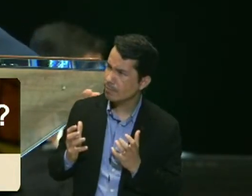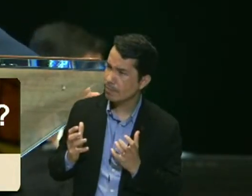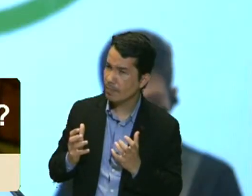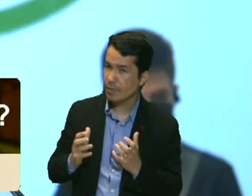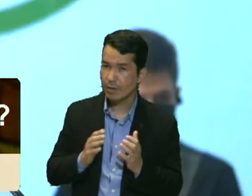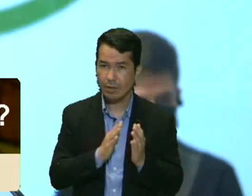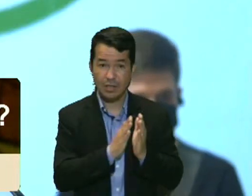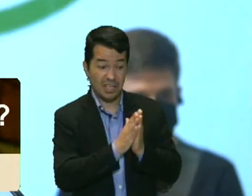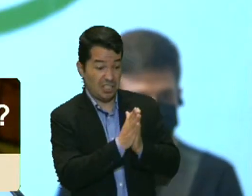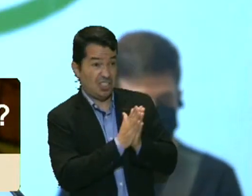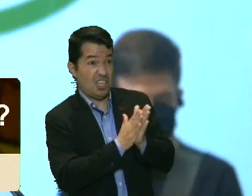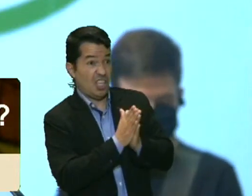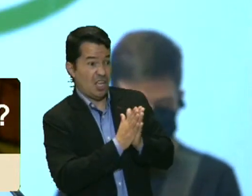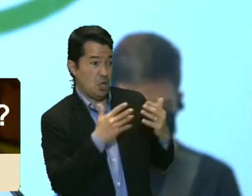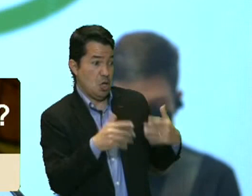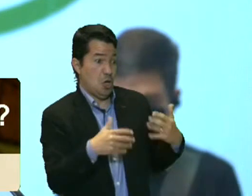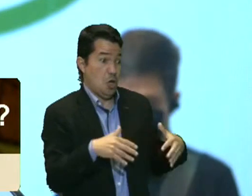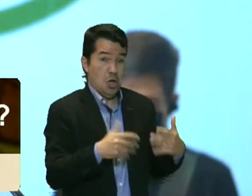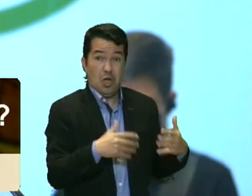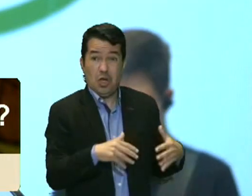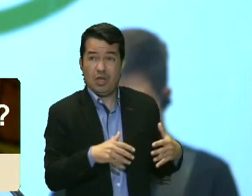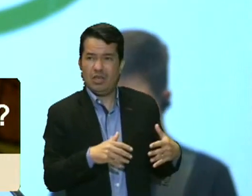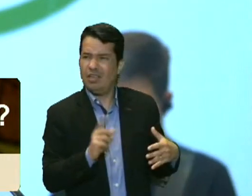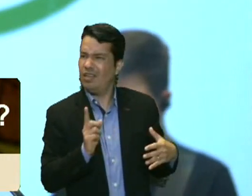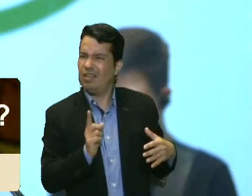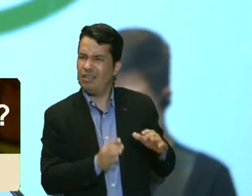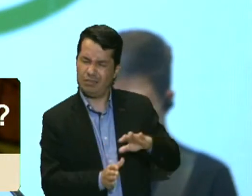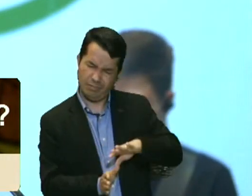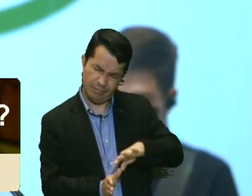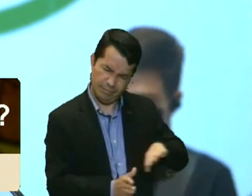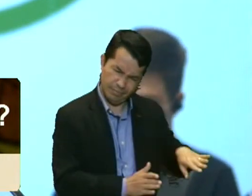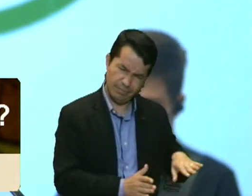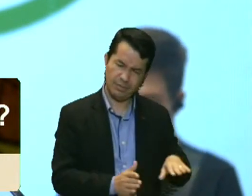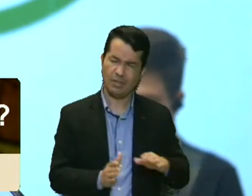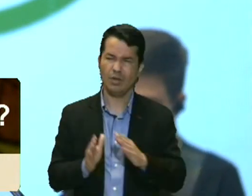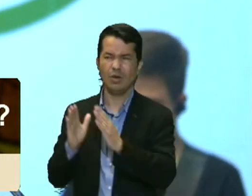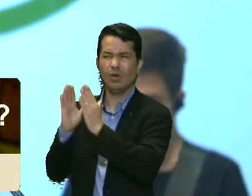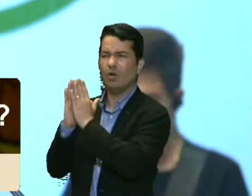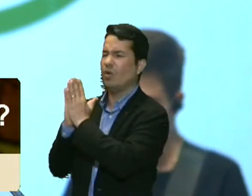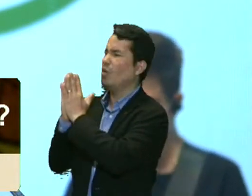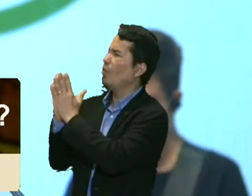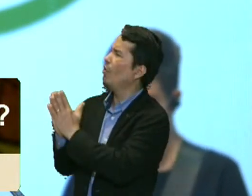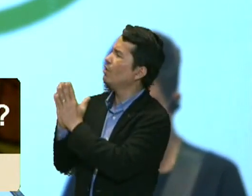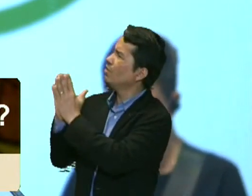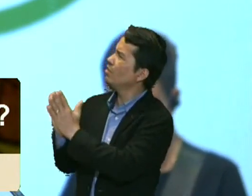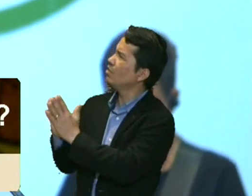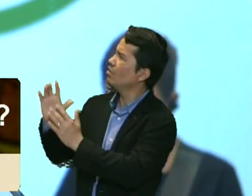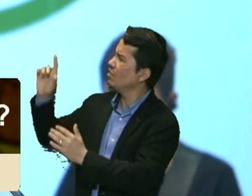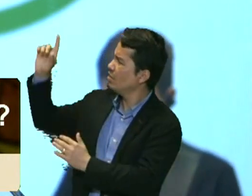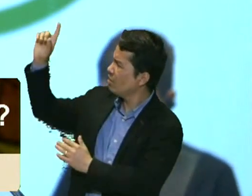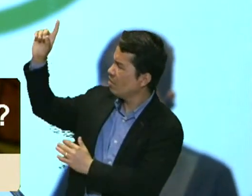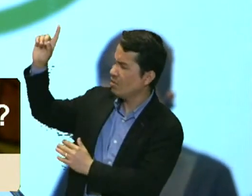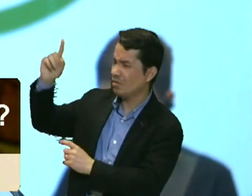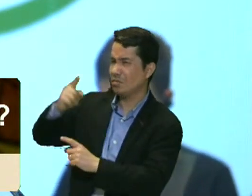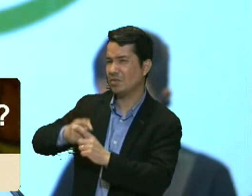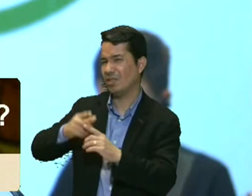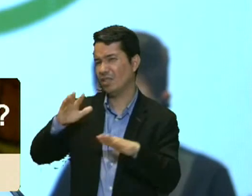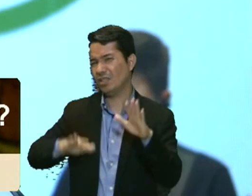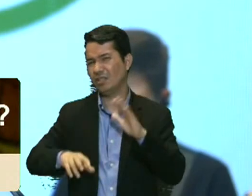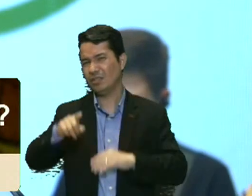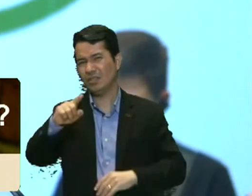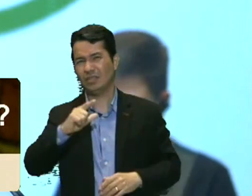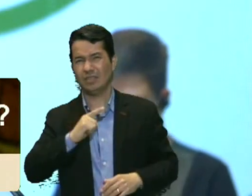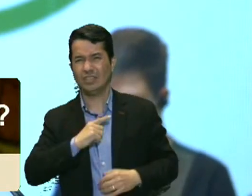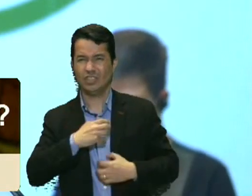se colocar em pé. Se você entende que a ansiedade ela tem ocupado muito mais o seu tempo, os seus pensamentos e a